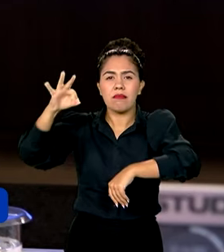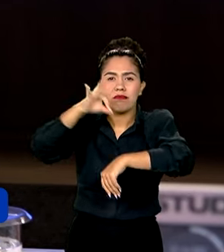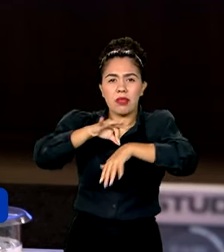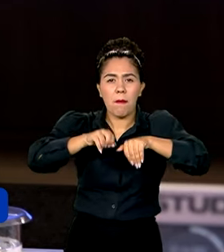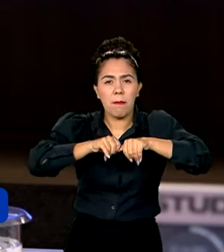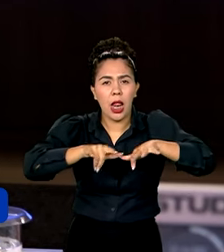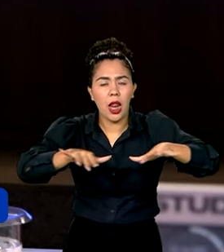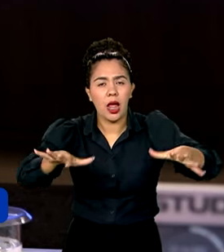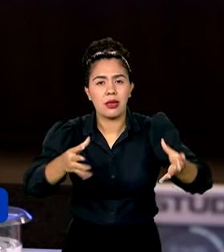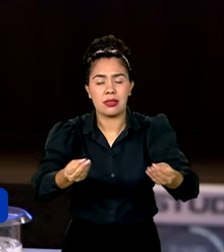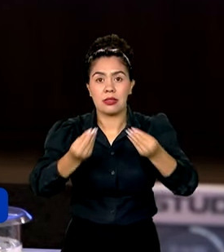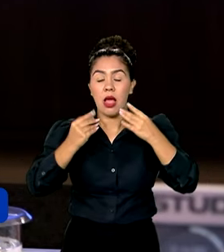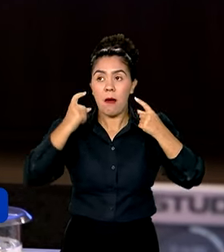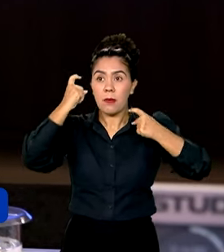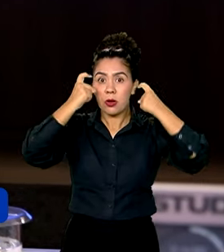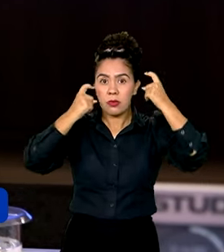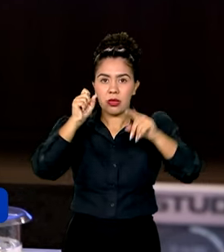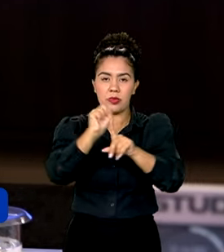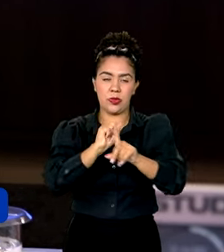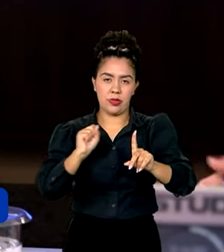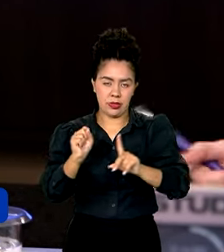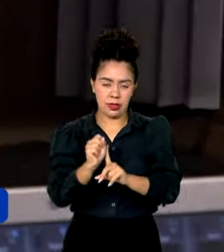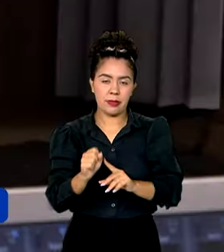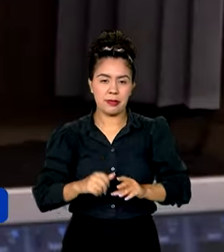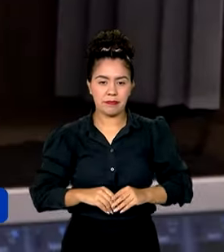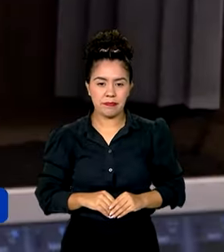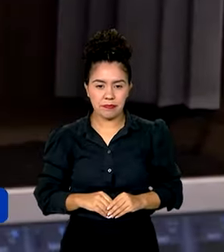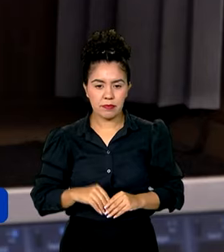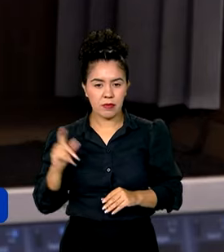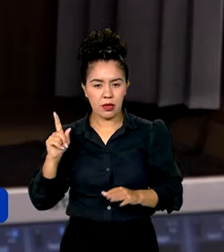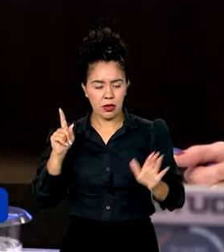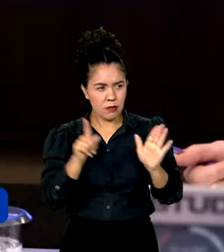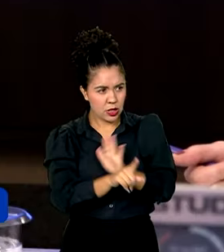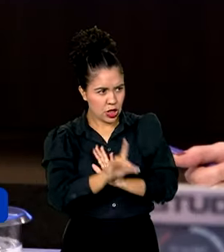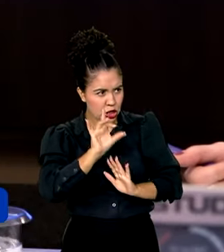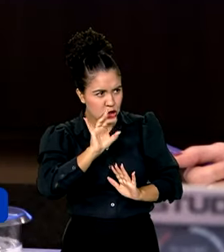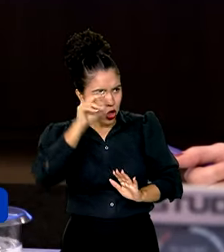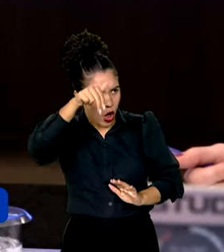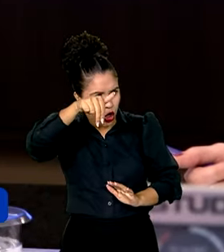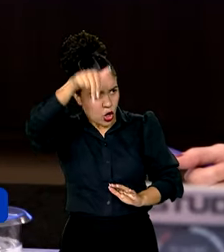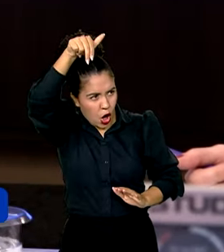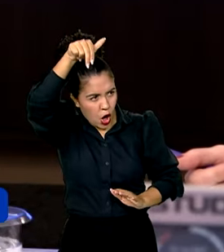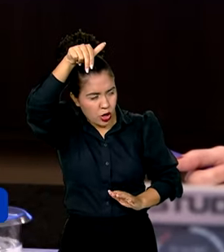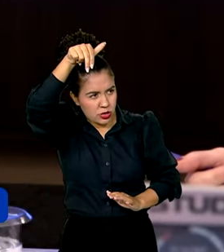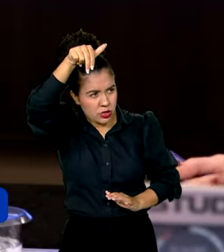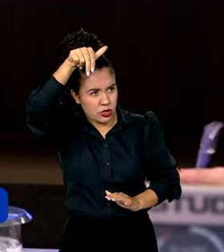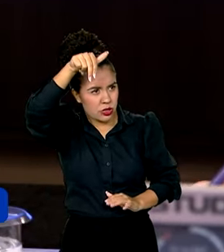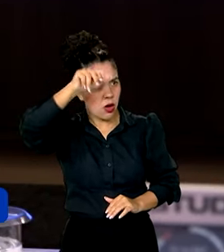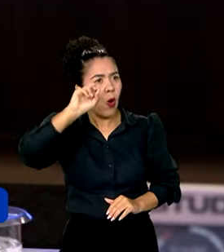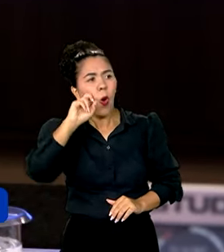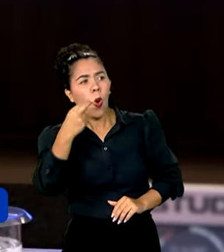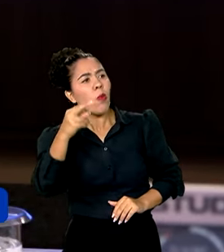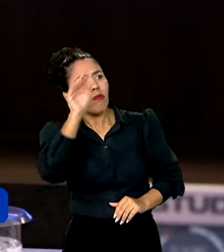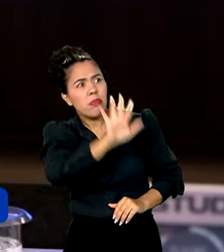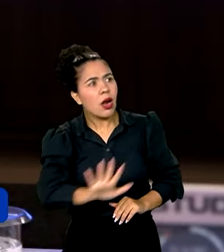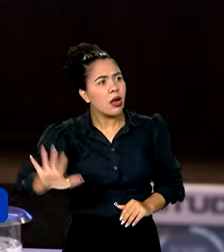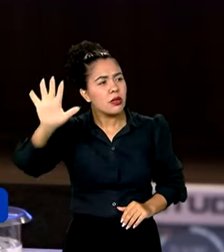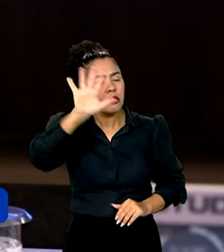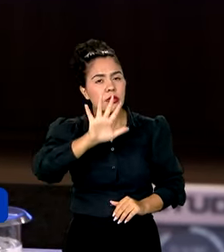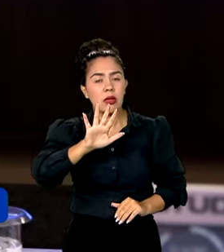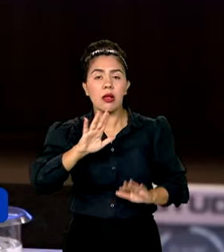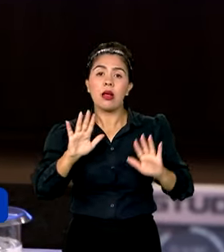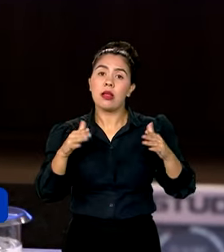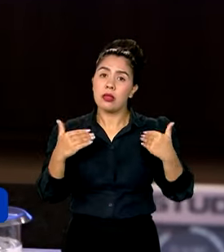causem preocupação à nossa sociedade é prevalente na região norte ou não Tod país não é é nós temos